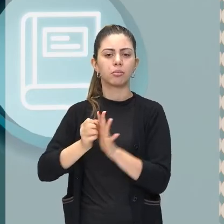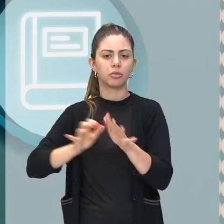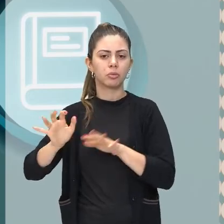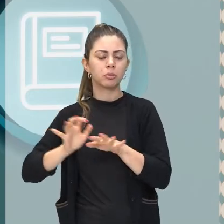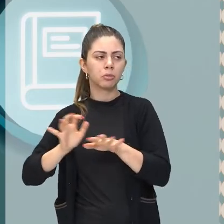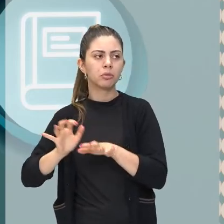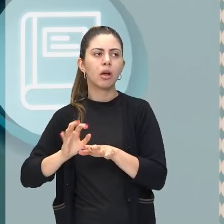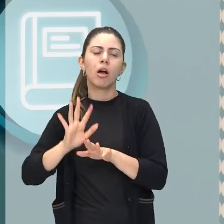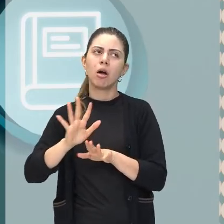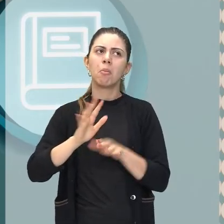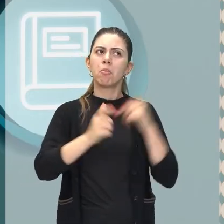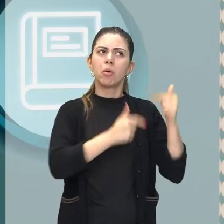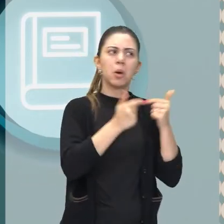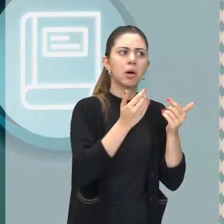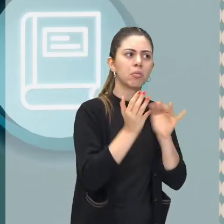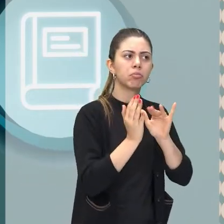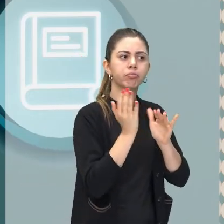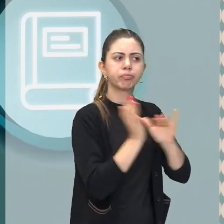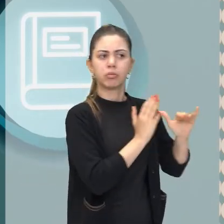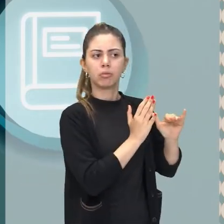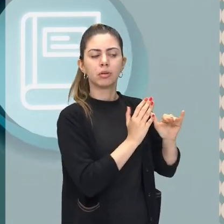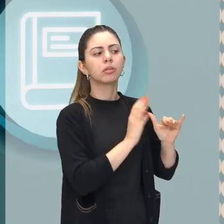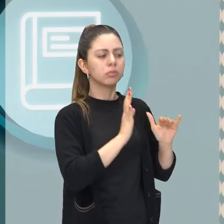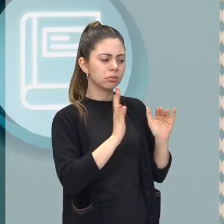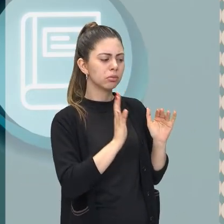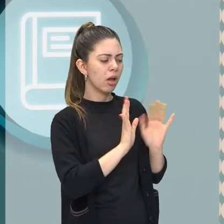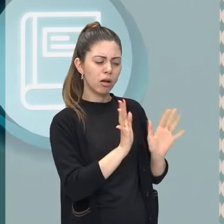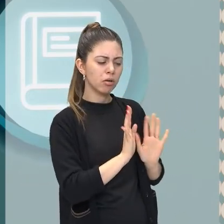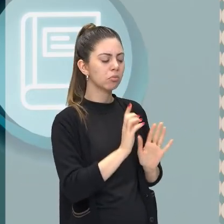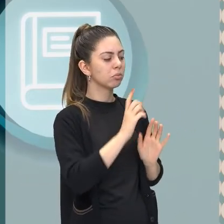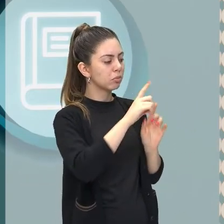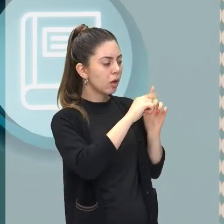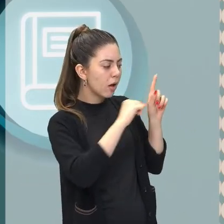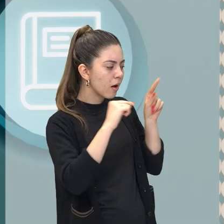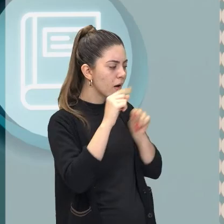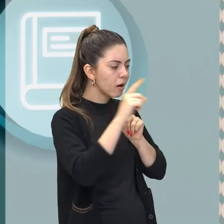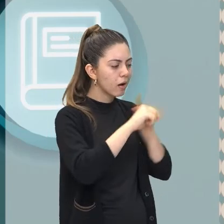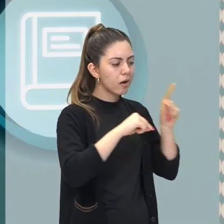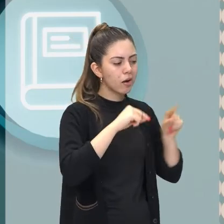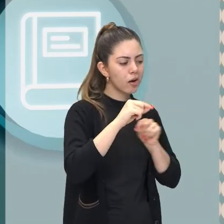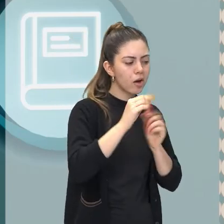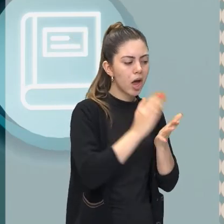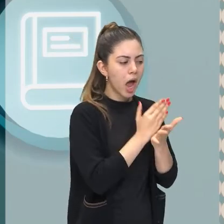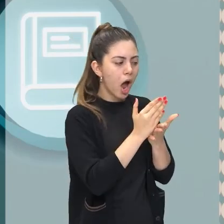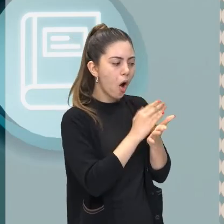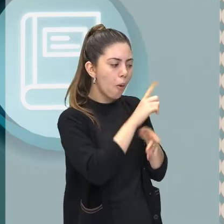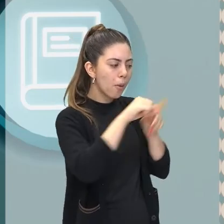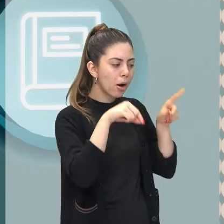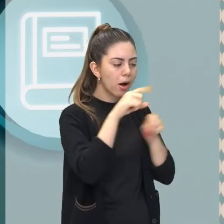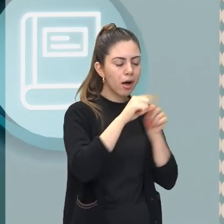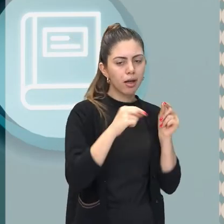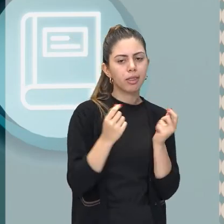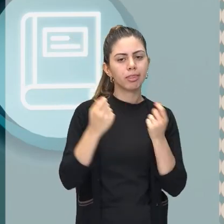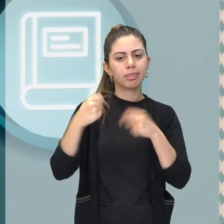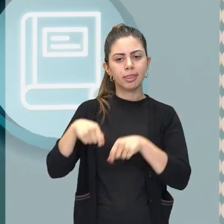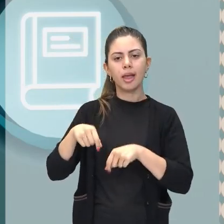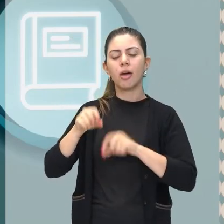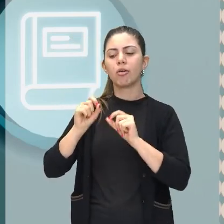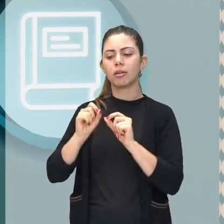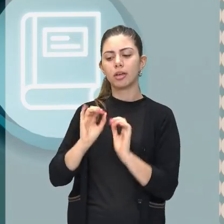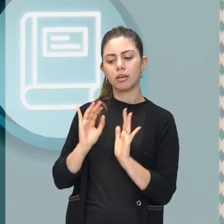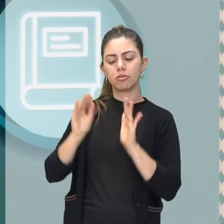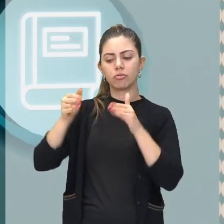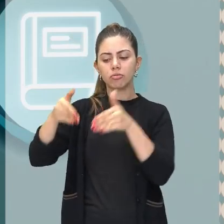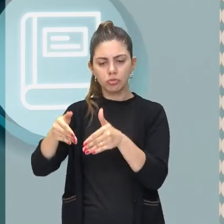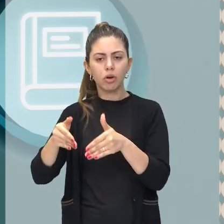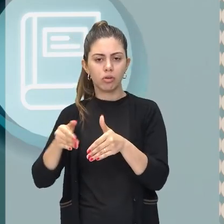precisa também esquecer de tudo. Vamos ali resgatar um pouquinho do parnasianismo e simbolismo, que vai trazer o quê? Um lado mais